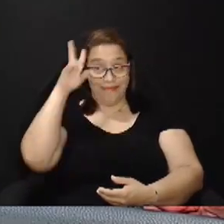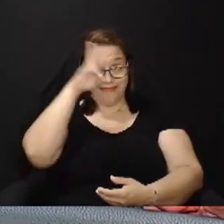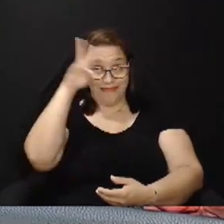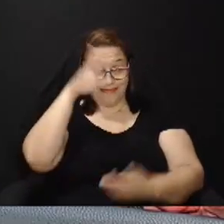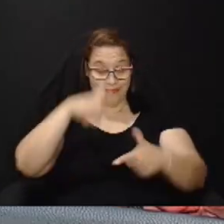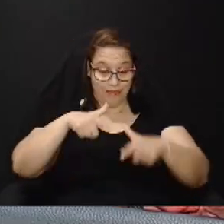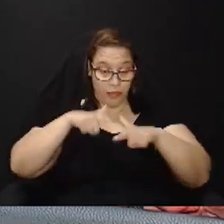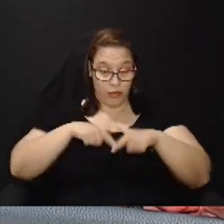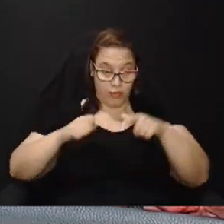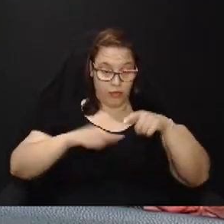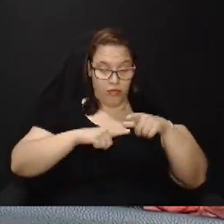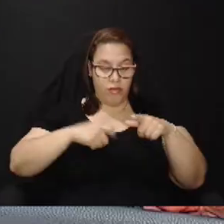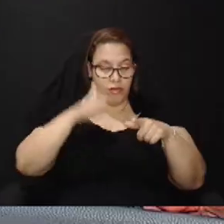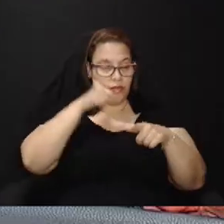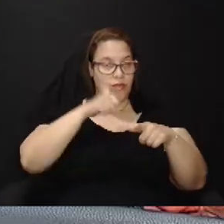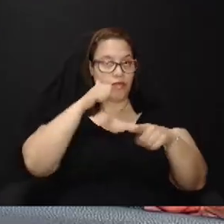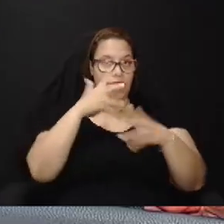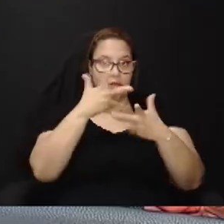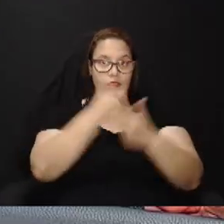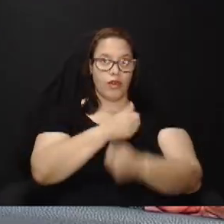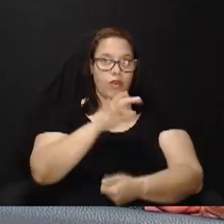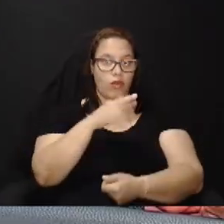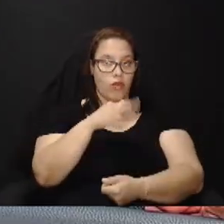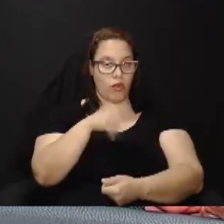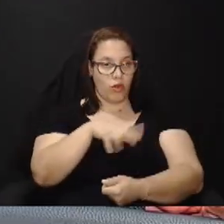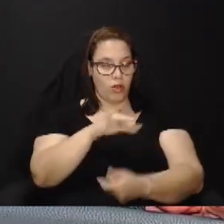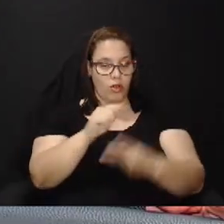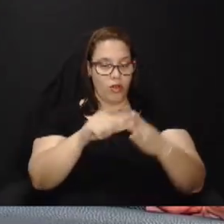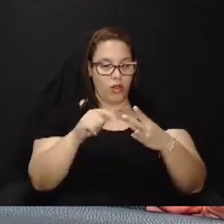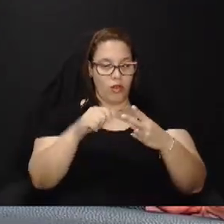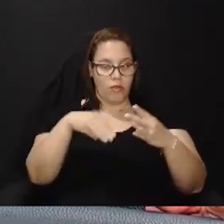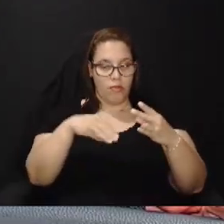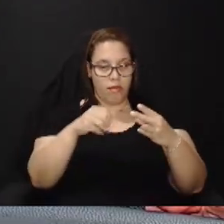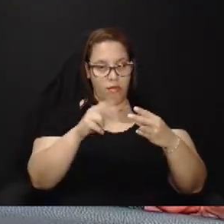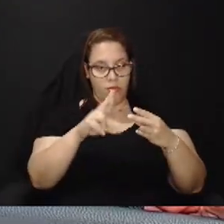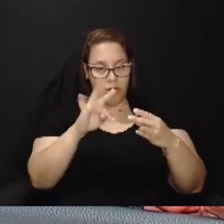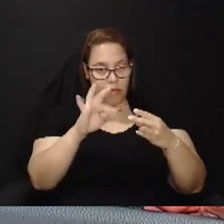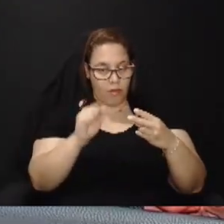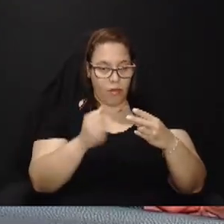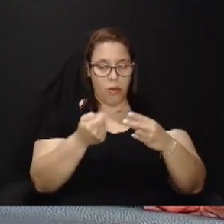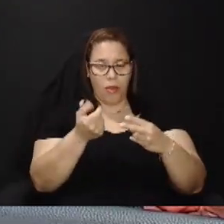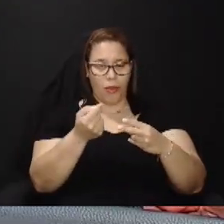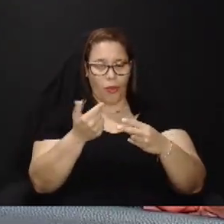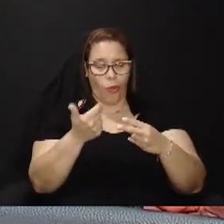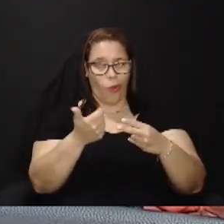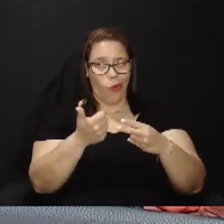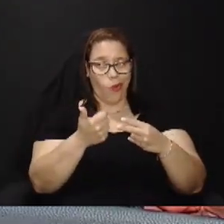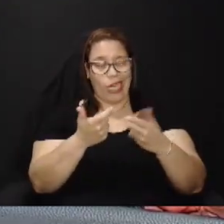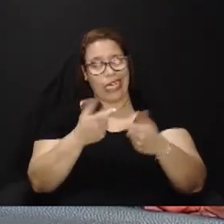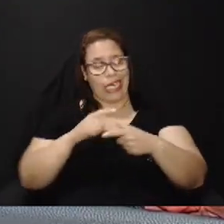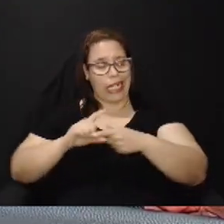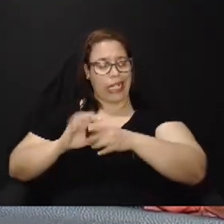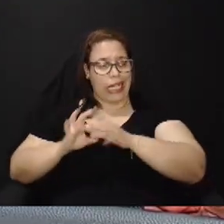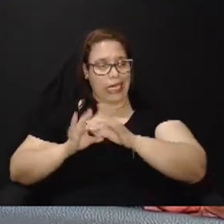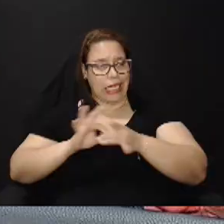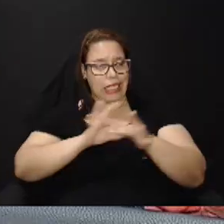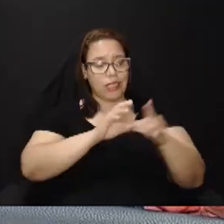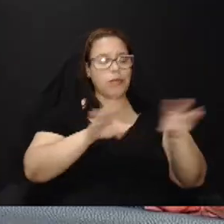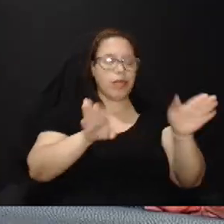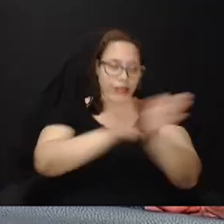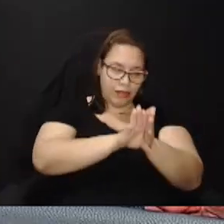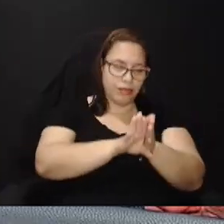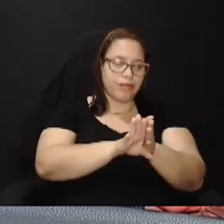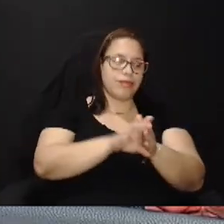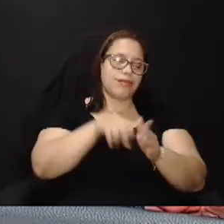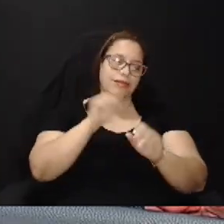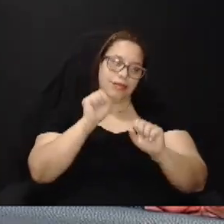seleção maravilhosa com Formiga, Cristiane, Marta, enfim, que faltou pouco para ser campeão olímpico, oh meu Deus, mas vai chegar a nossa hora de